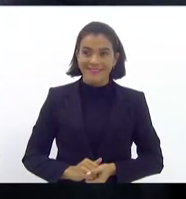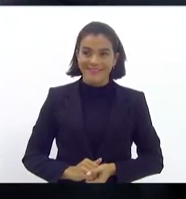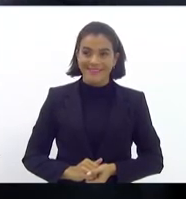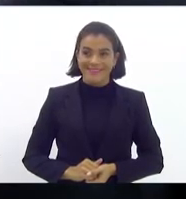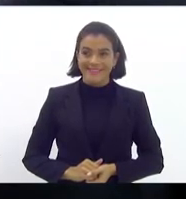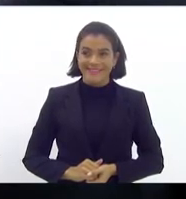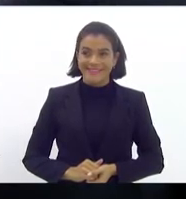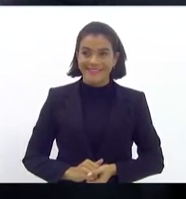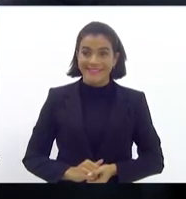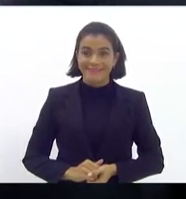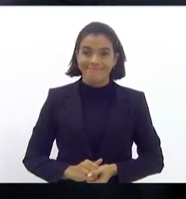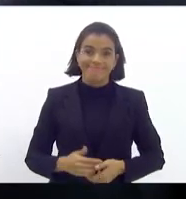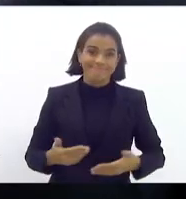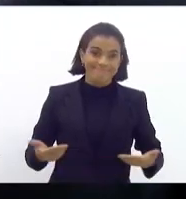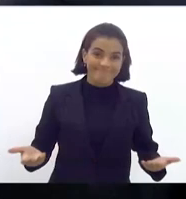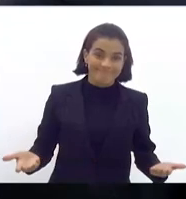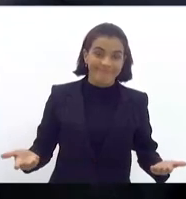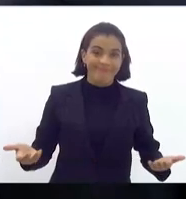Eu,